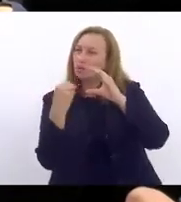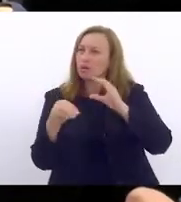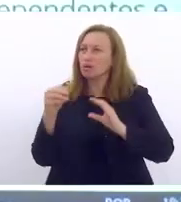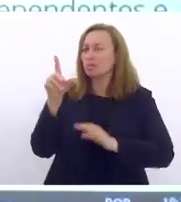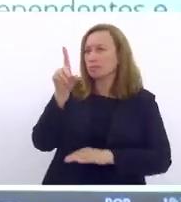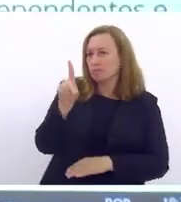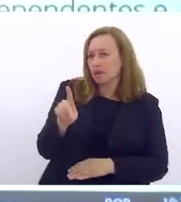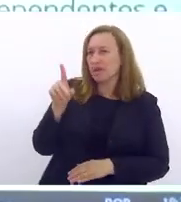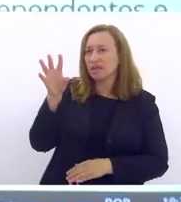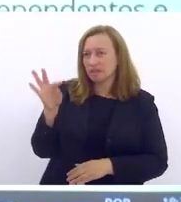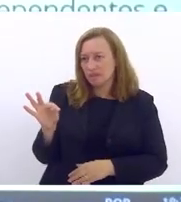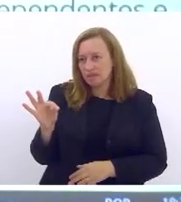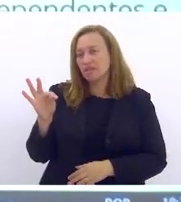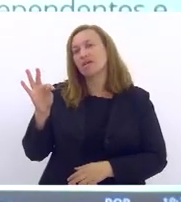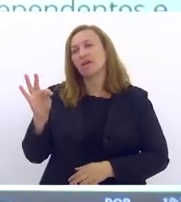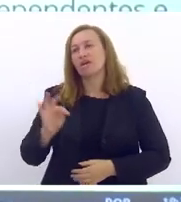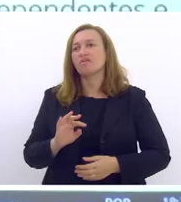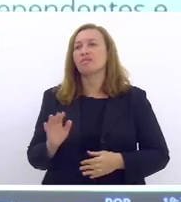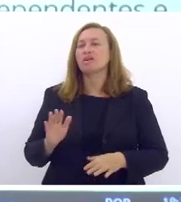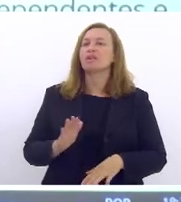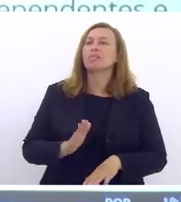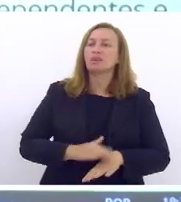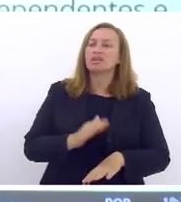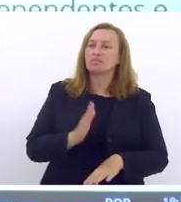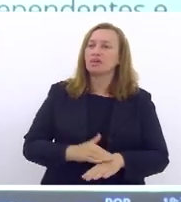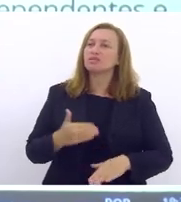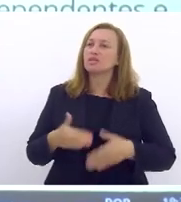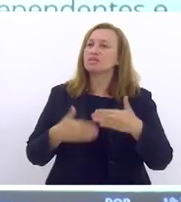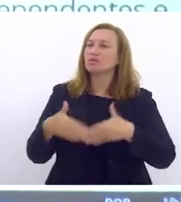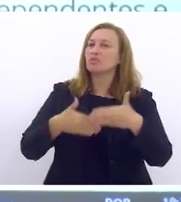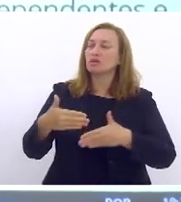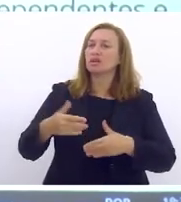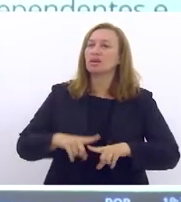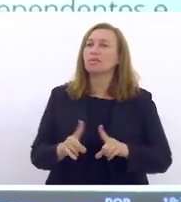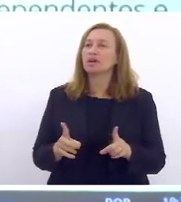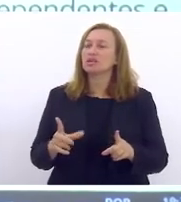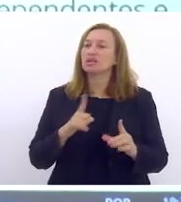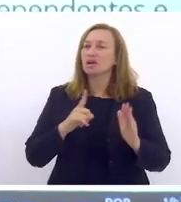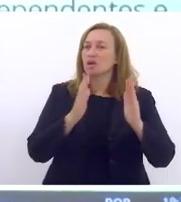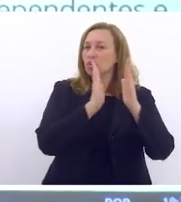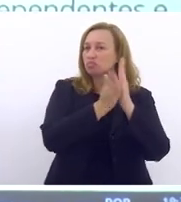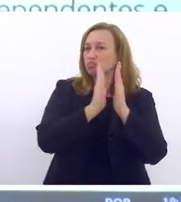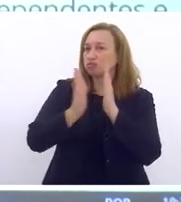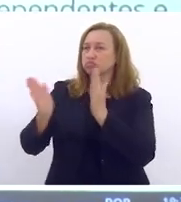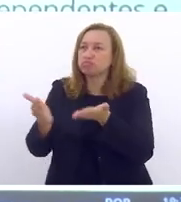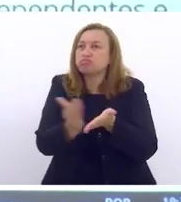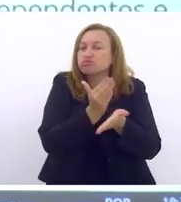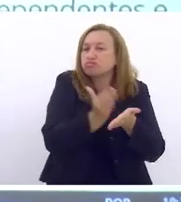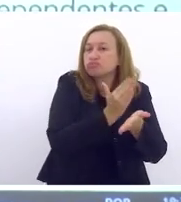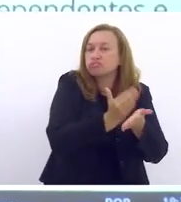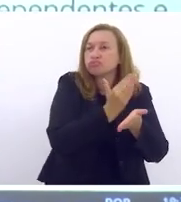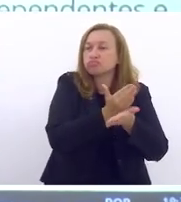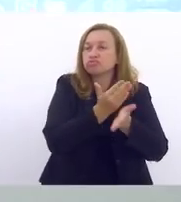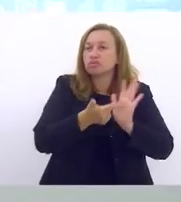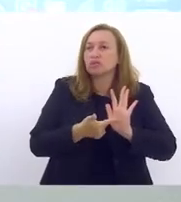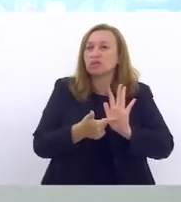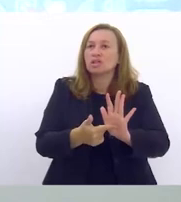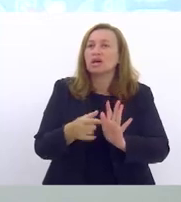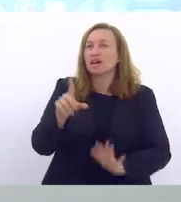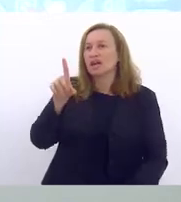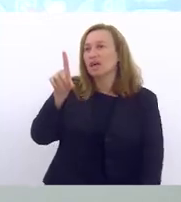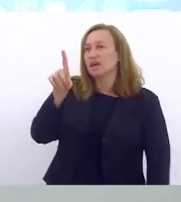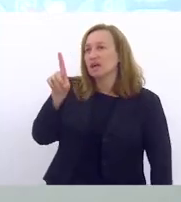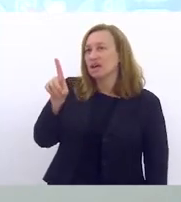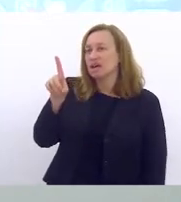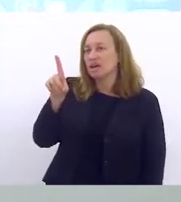está indo. Cada ciclo a gente aumenta mais um pouco. Mas a gente tem uma biblioteca para as acolhidas. Ela está disponível no Drive, fica lá